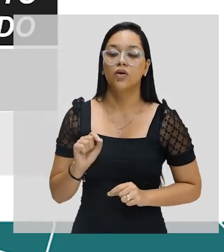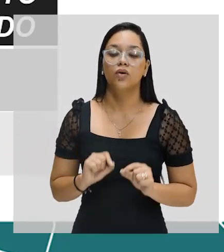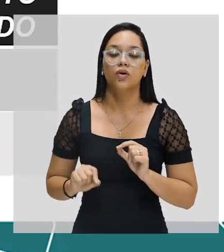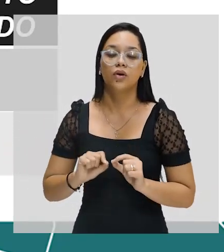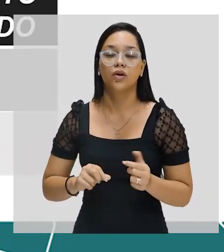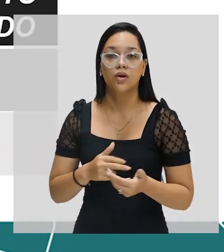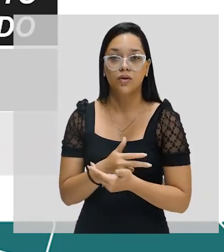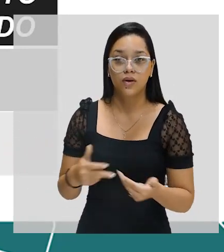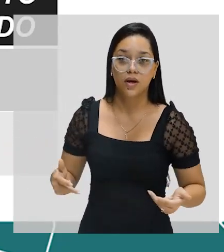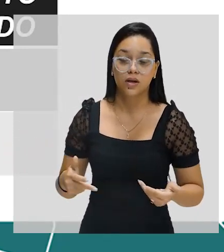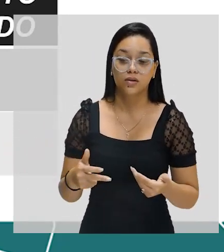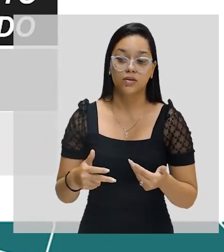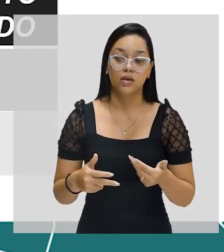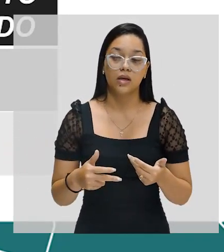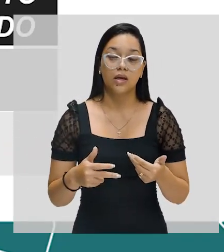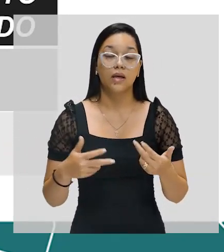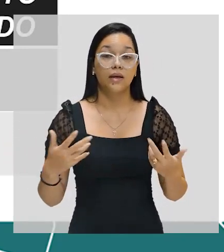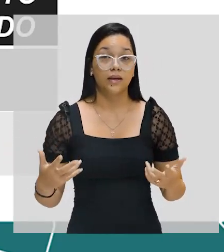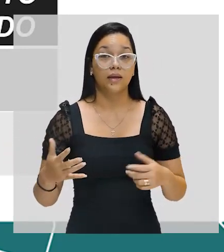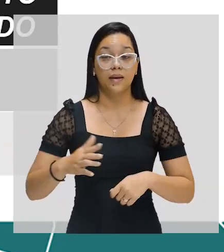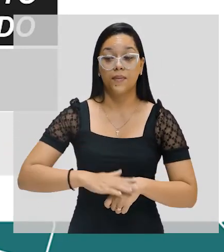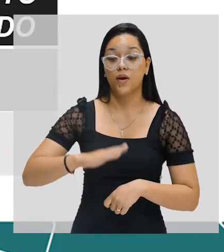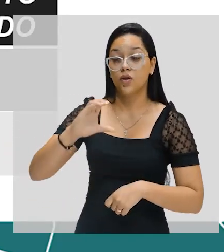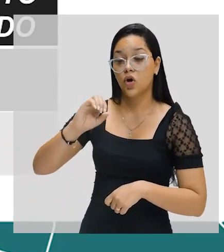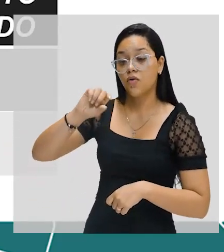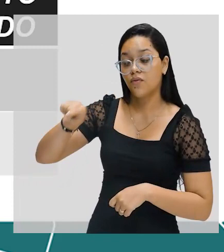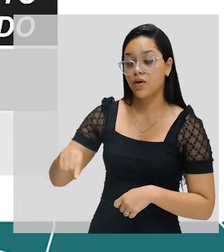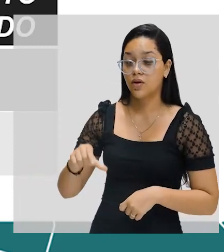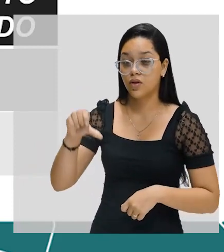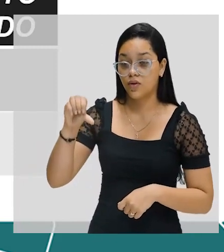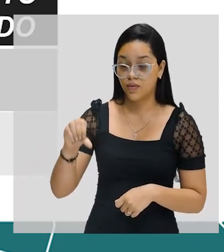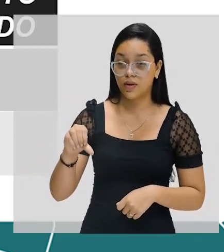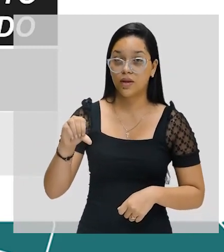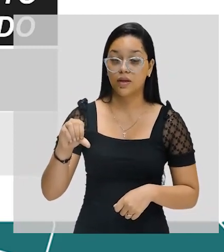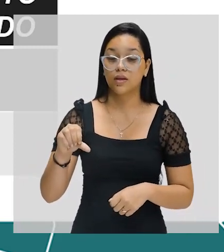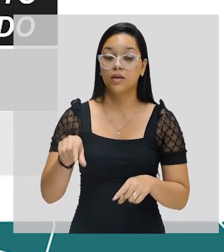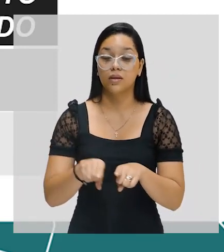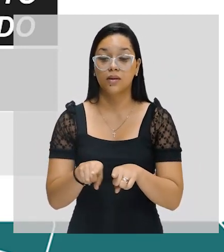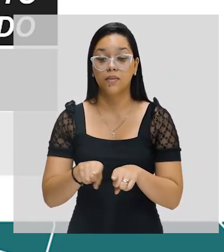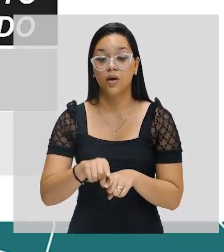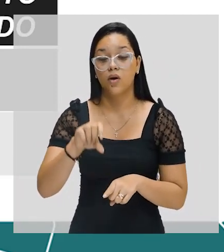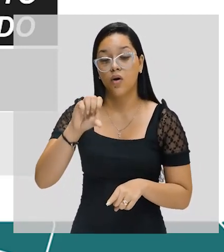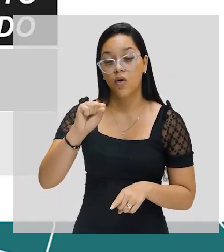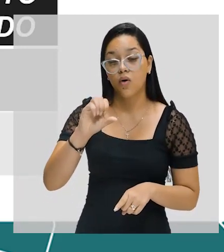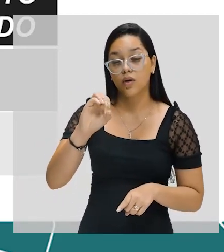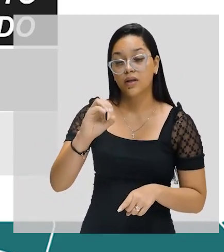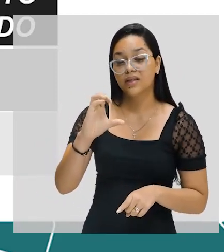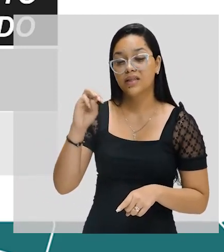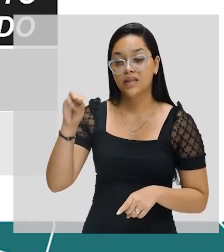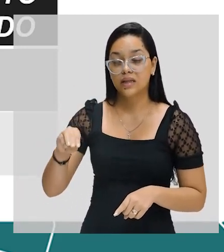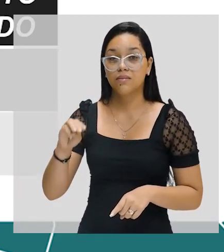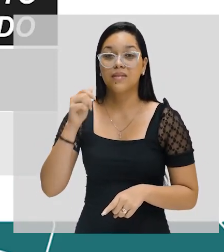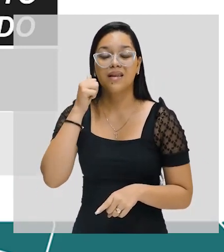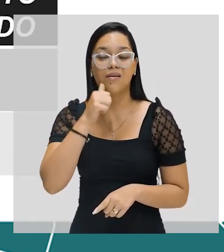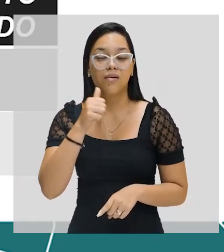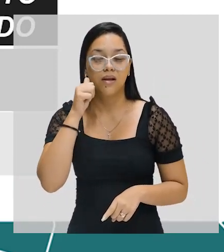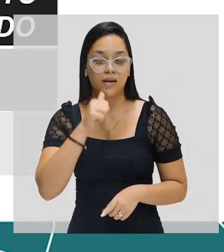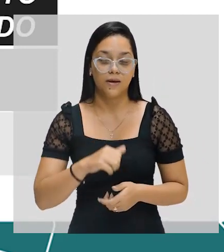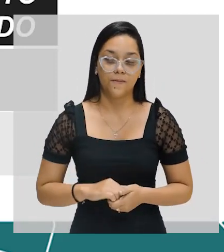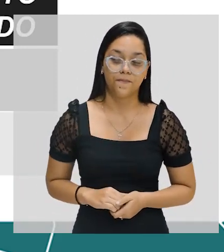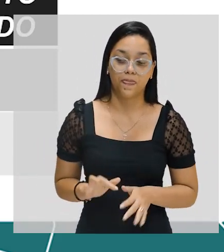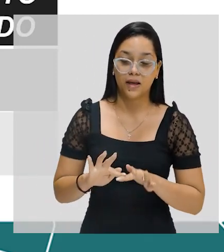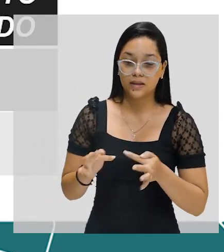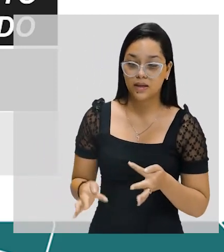riscos metabólicos quando é maior do que 90 centímetros no homem e 80 centímetros na mulher.